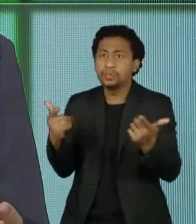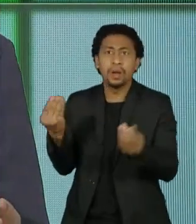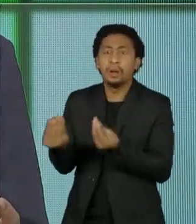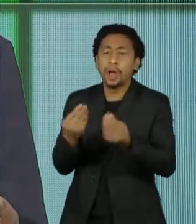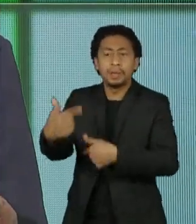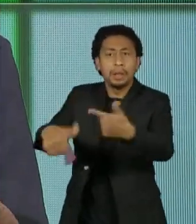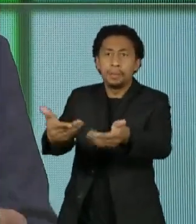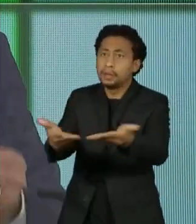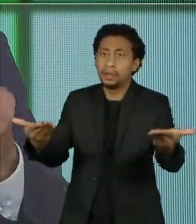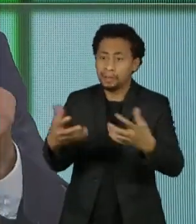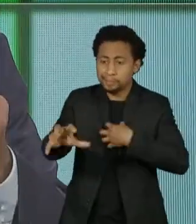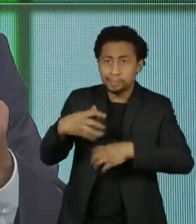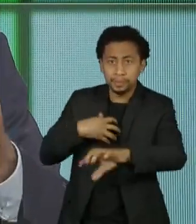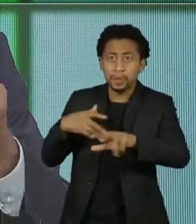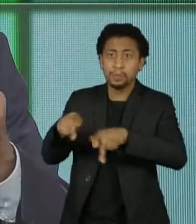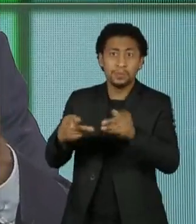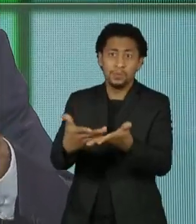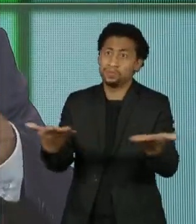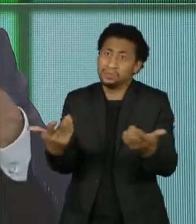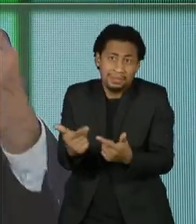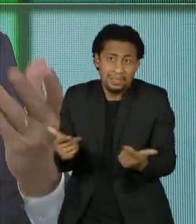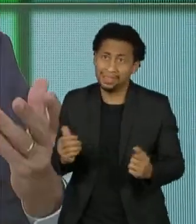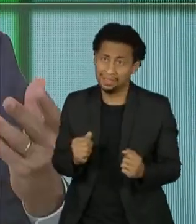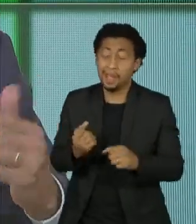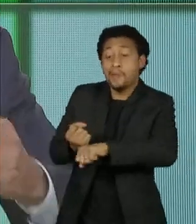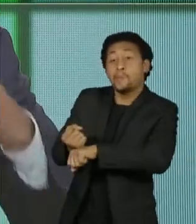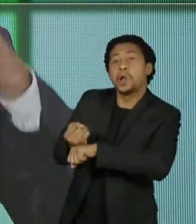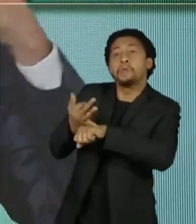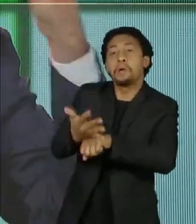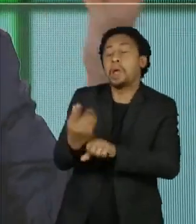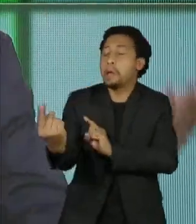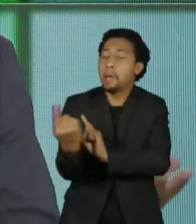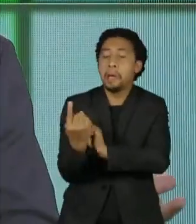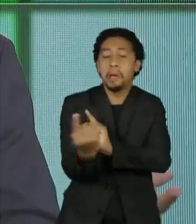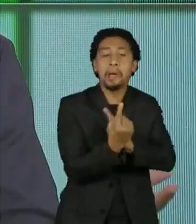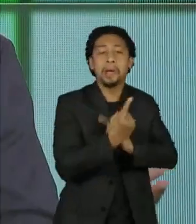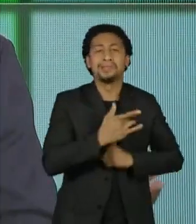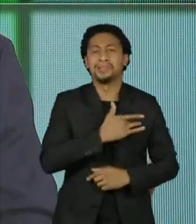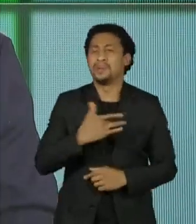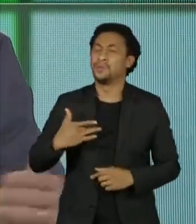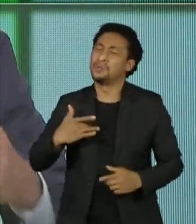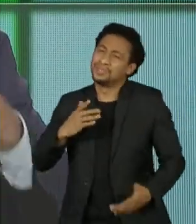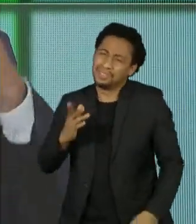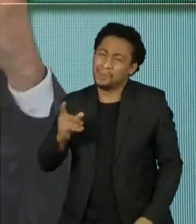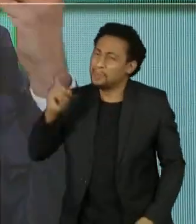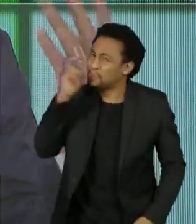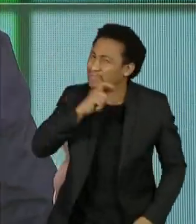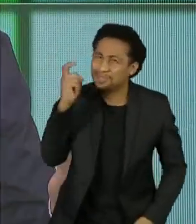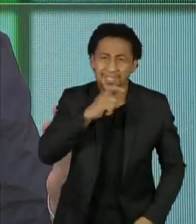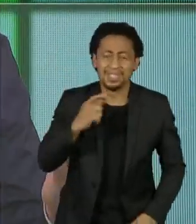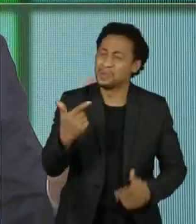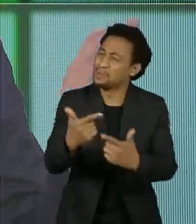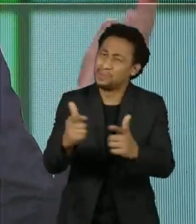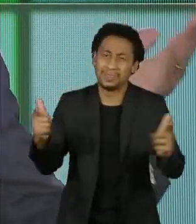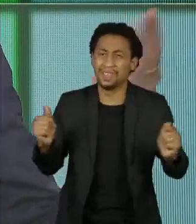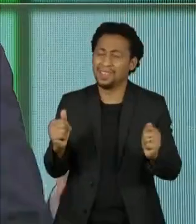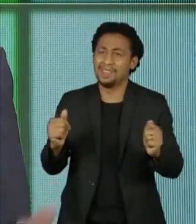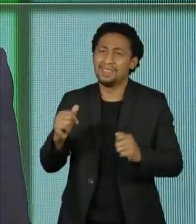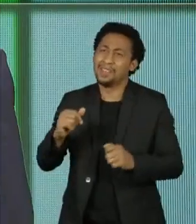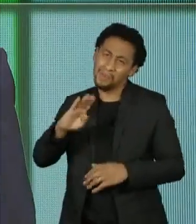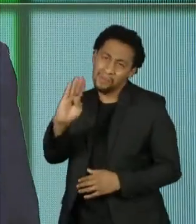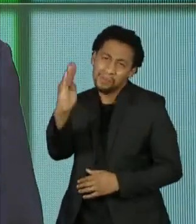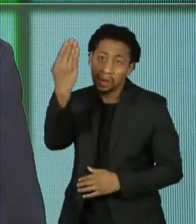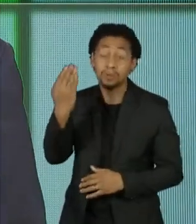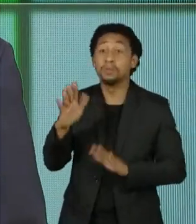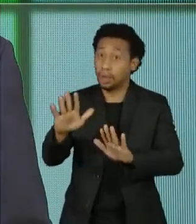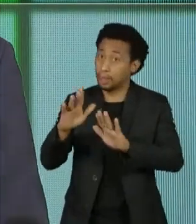com a população. Esse corujão da saúde foi uma farsa que nem existe mais. Ninguém mais nem fala. Mas os meus